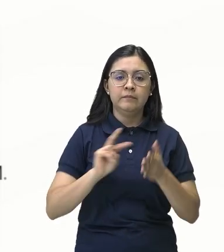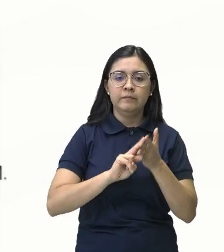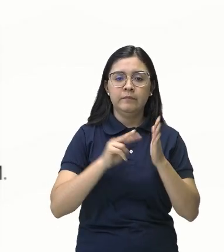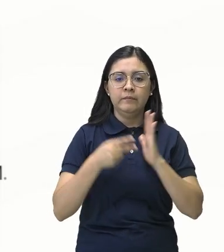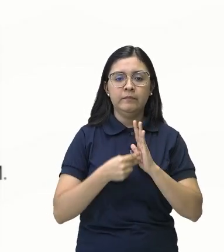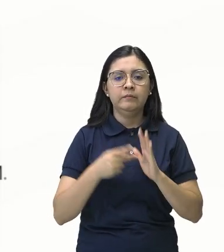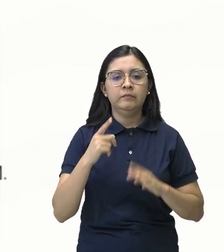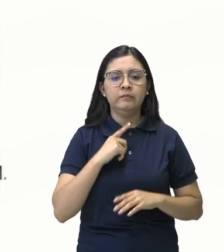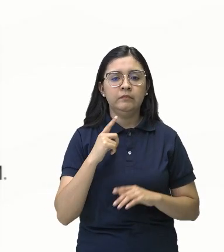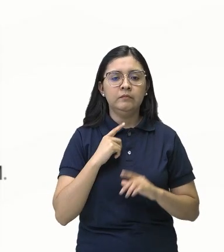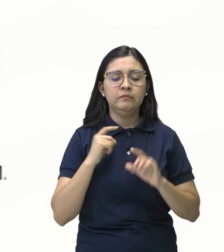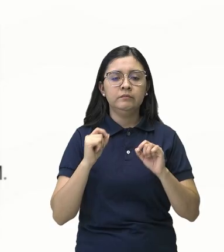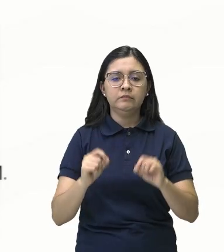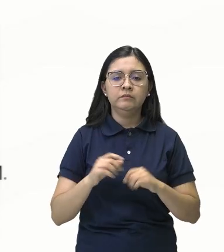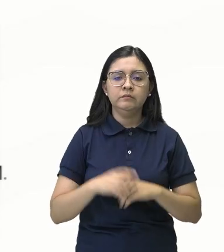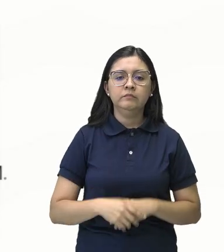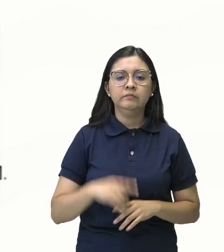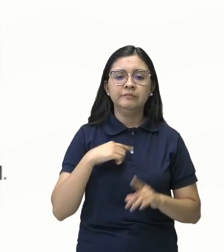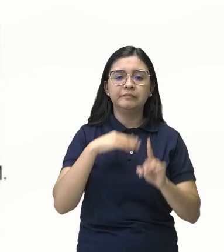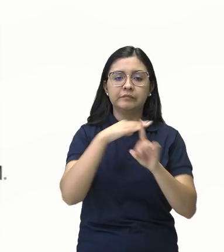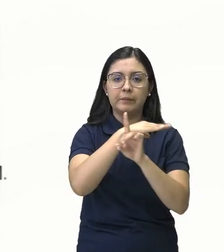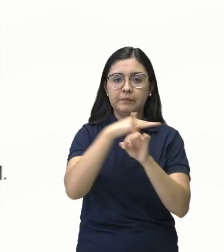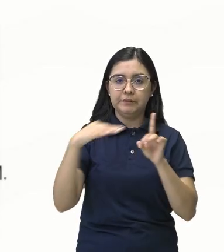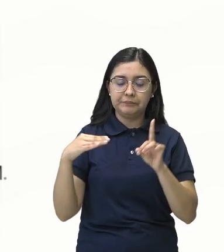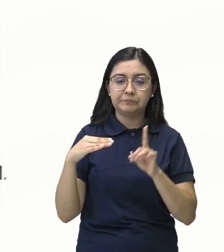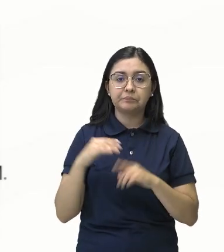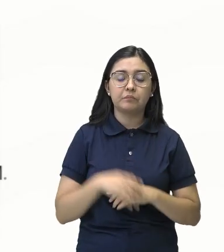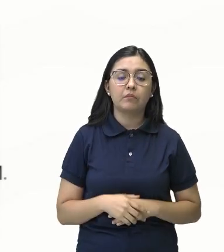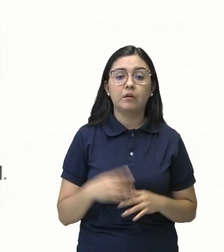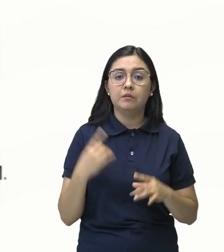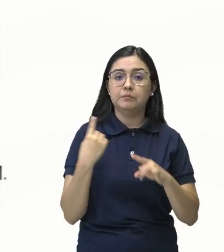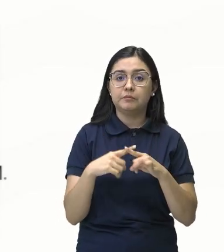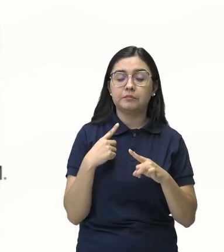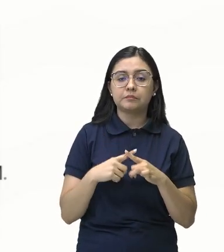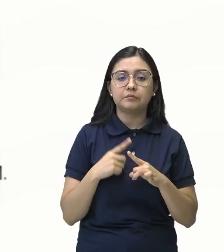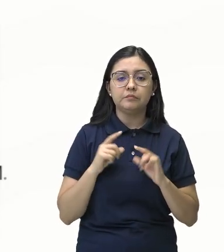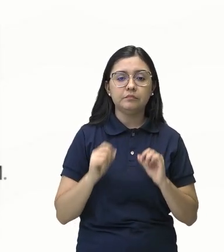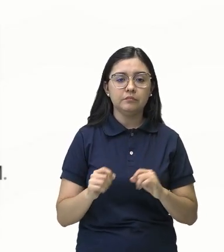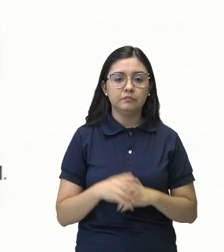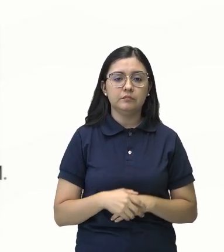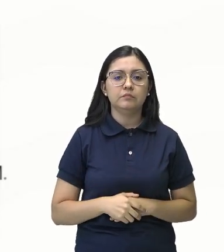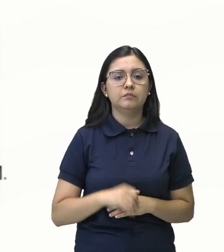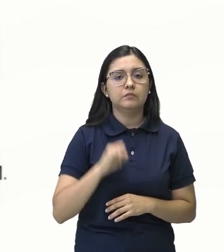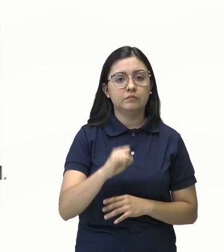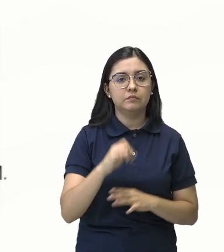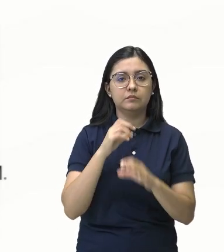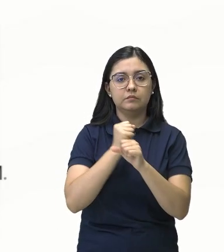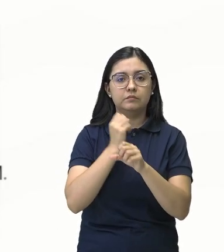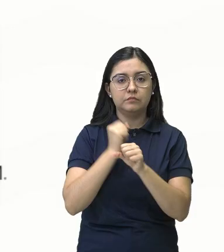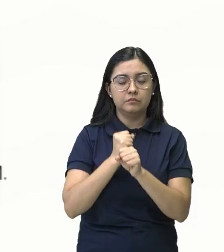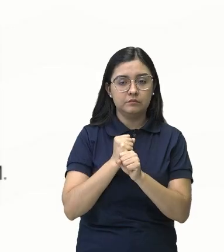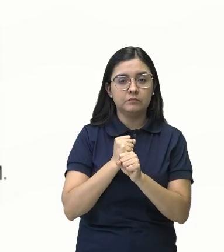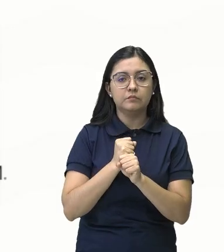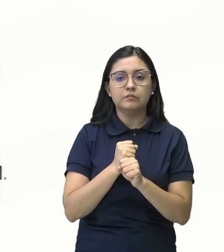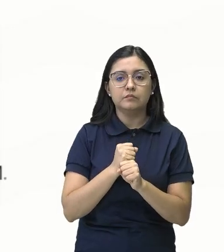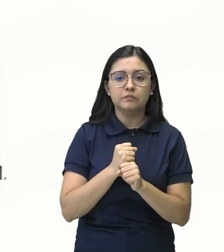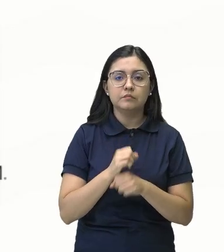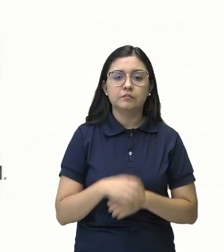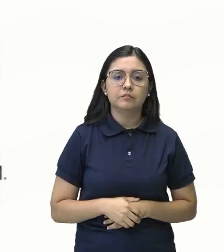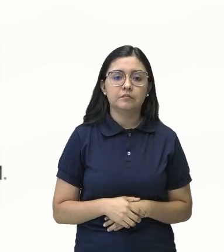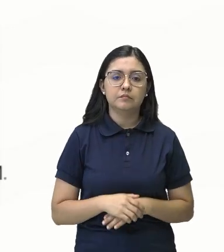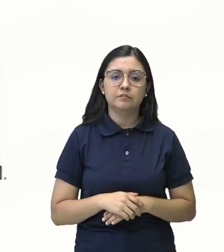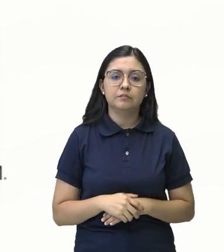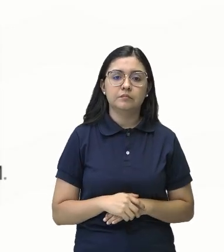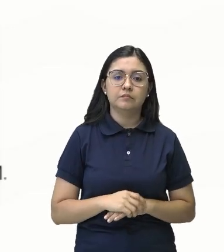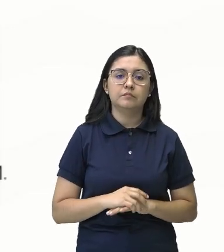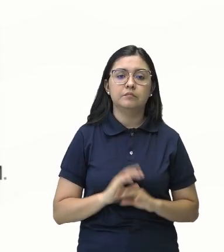significa que eu tenho a metade da metade. Por quê? Porque se eu for somar, né, a